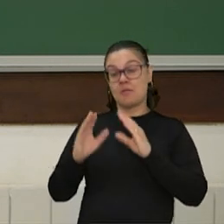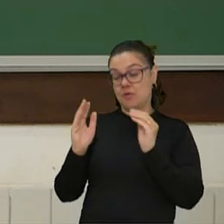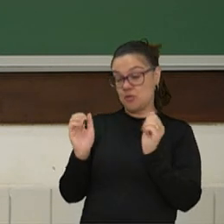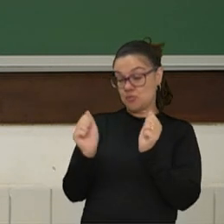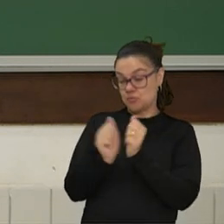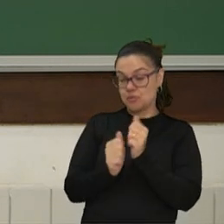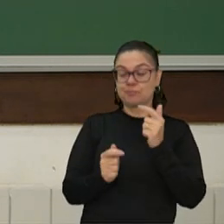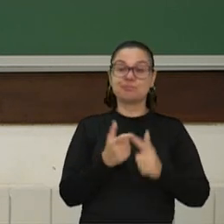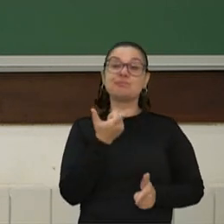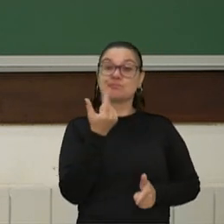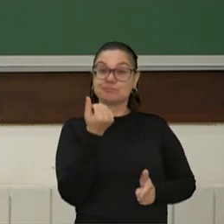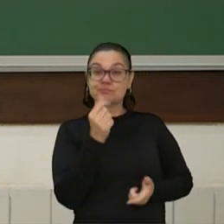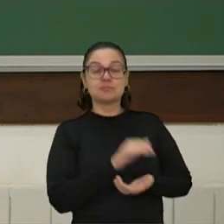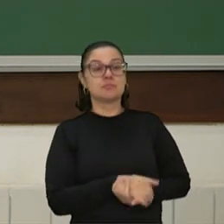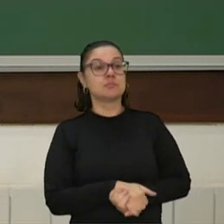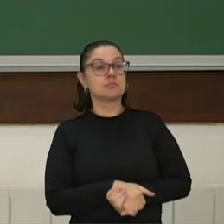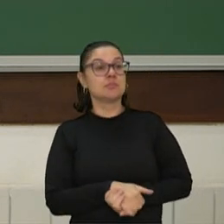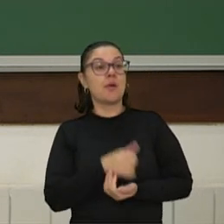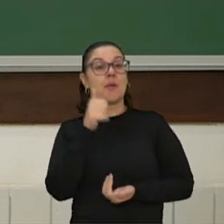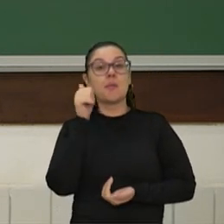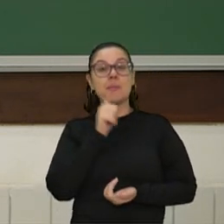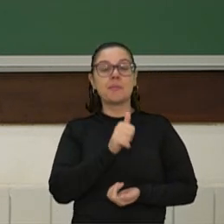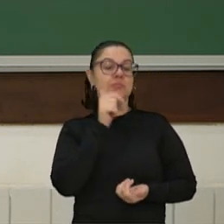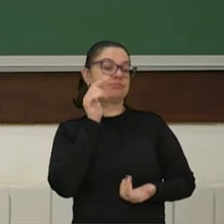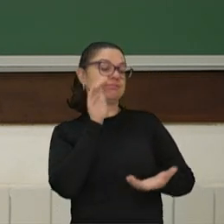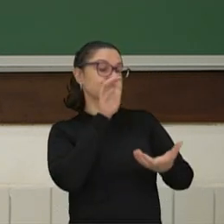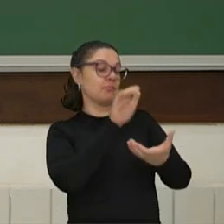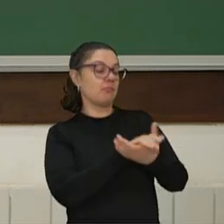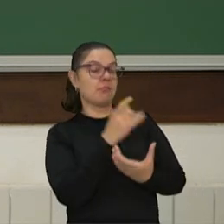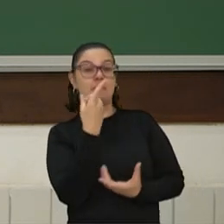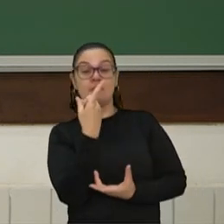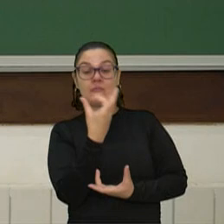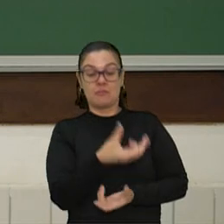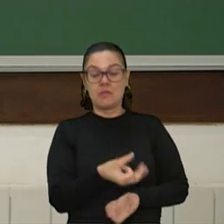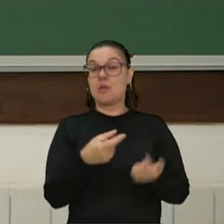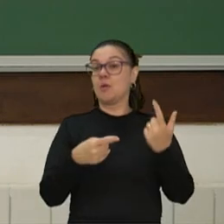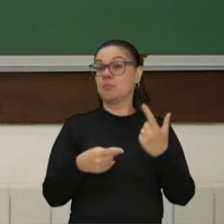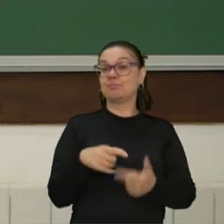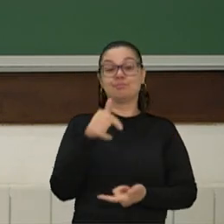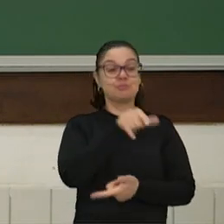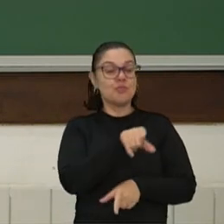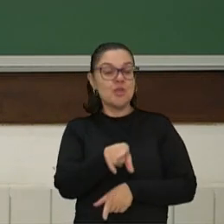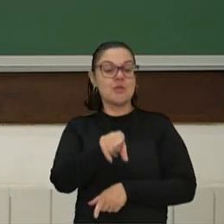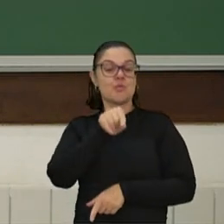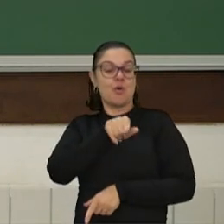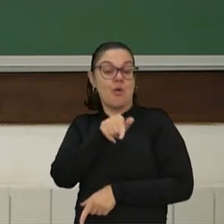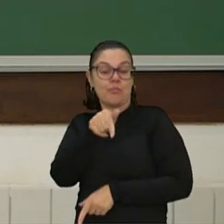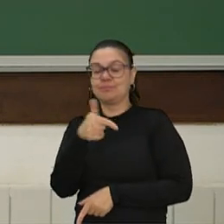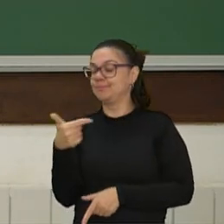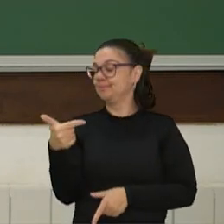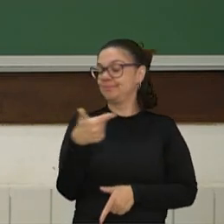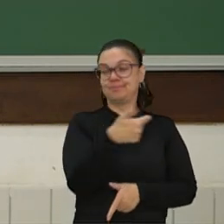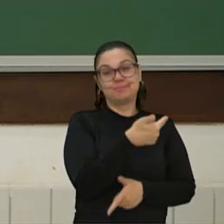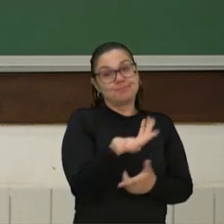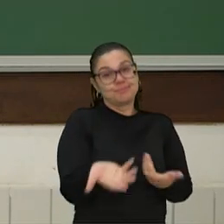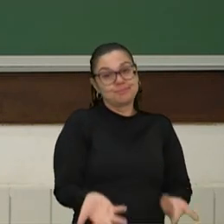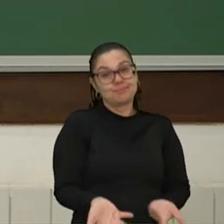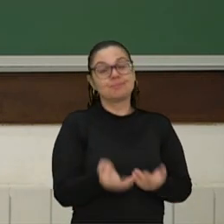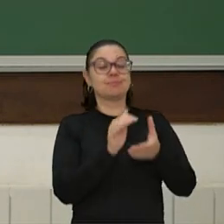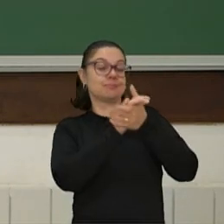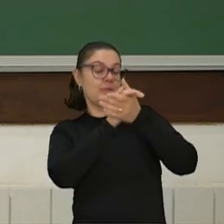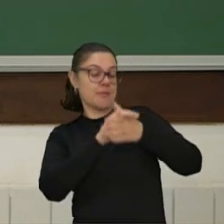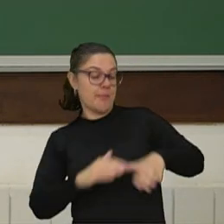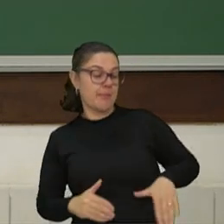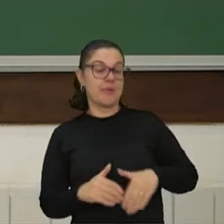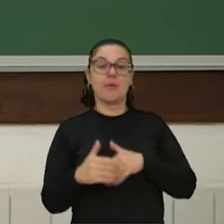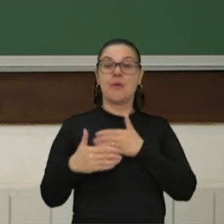por questões financeiras e aí ela acabou casando aos 16 anos por não ter outra opção e logo se